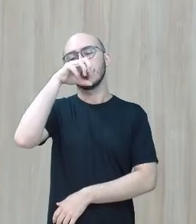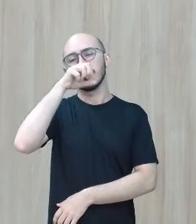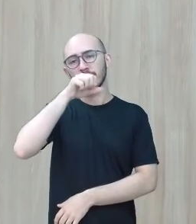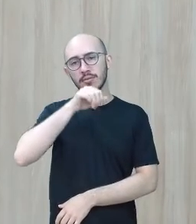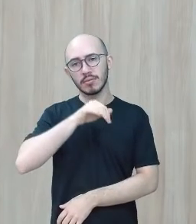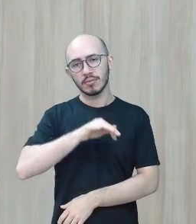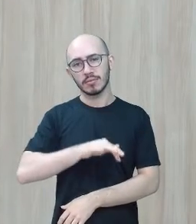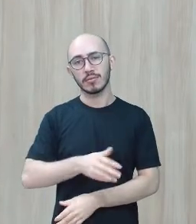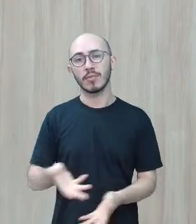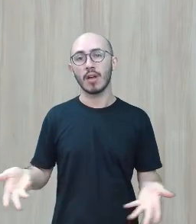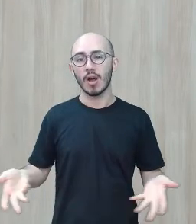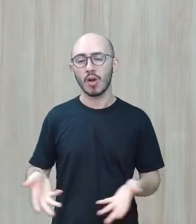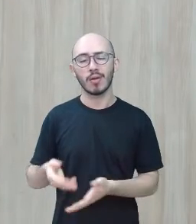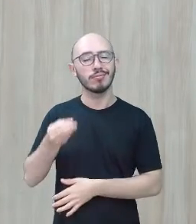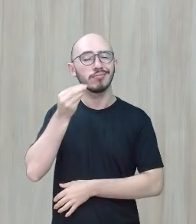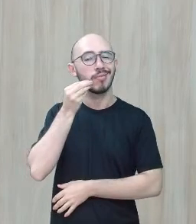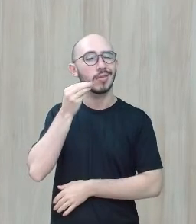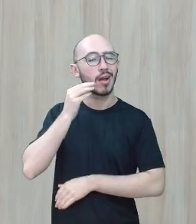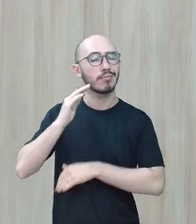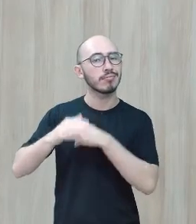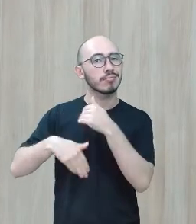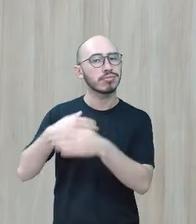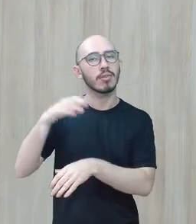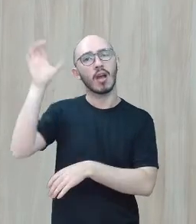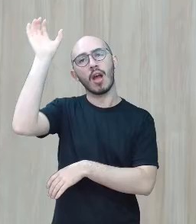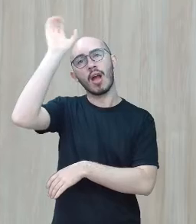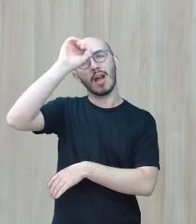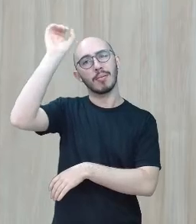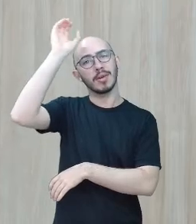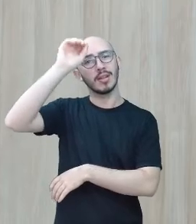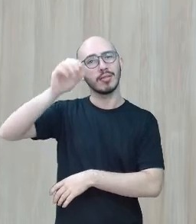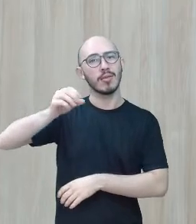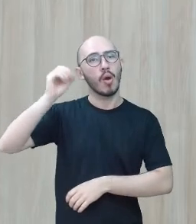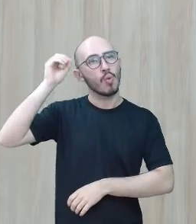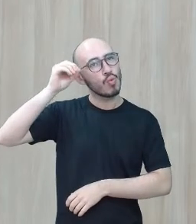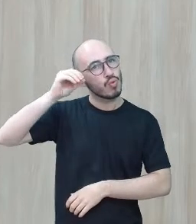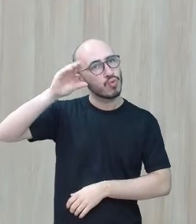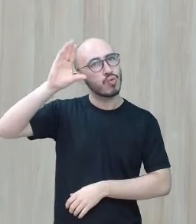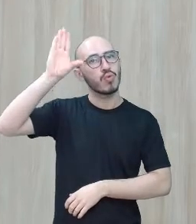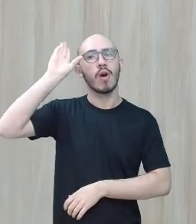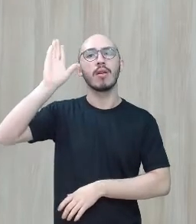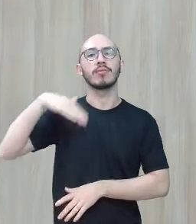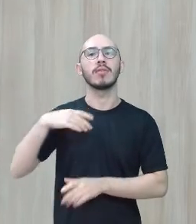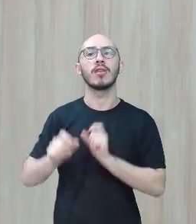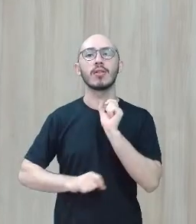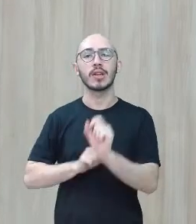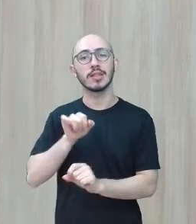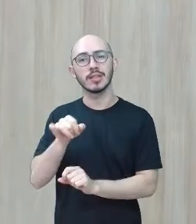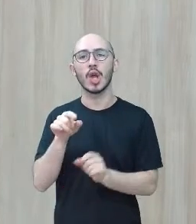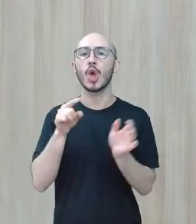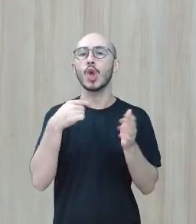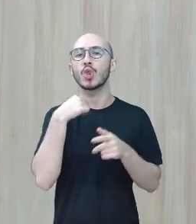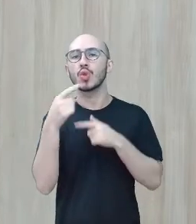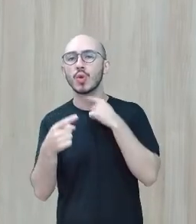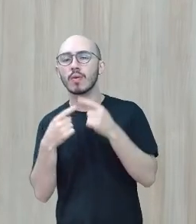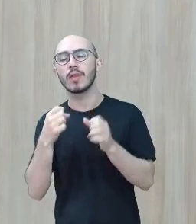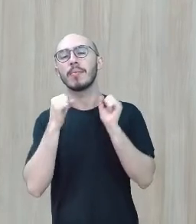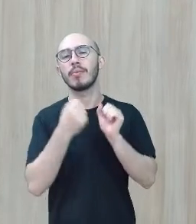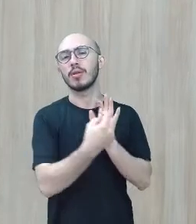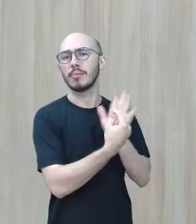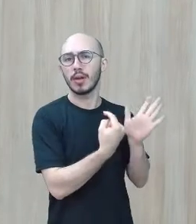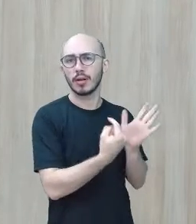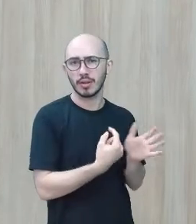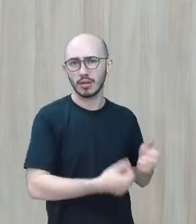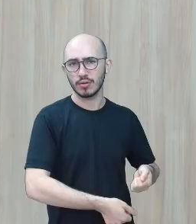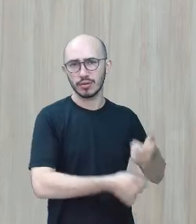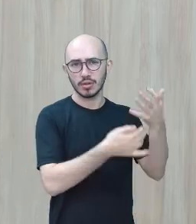e vamos tentar aprender o máximo possível, tá certo? Estou aqui para ajudar vocês, então qualquer dúvida, Vivi está no chat, eu estou